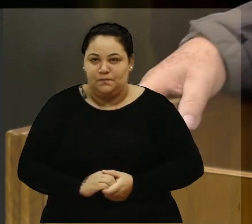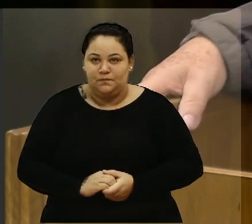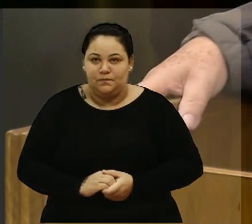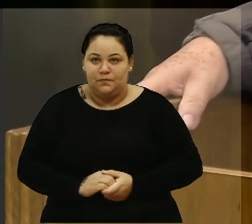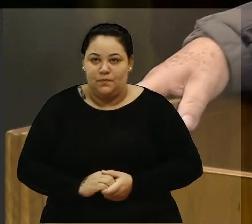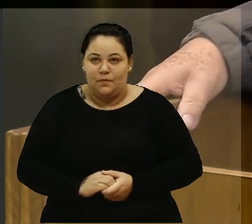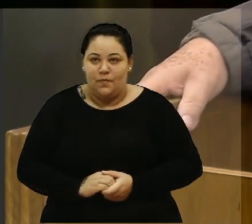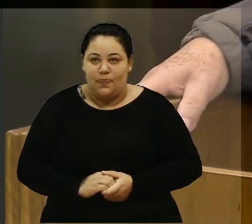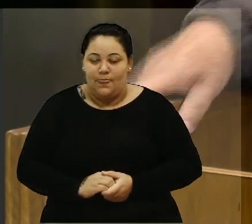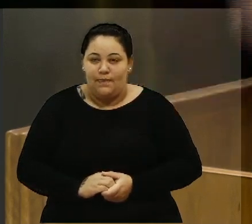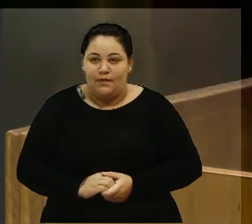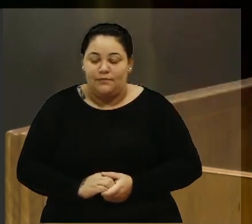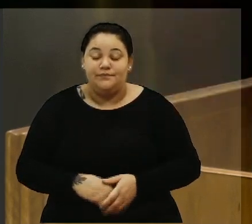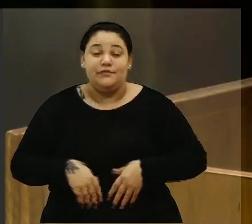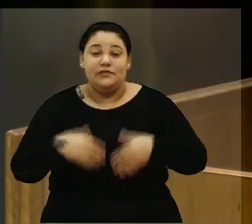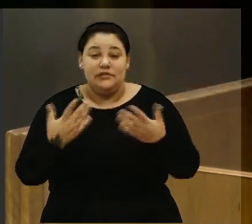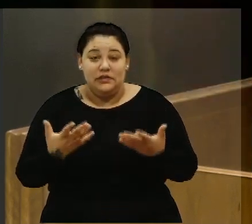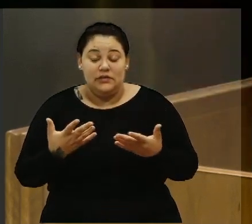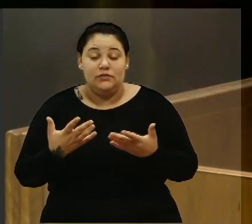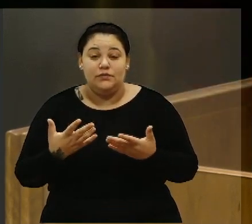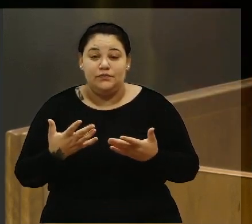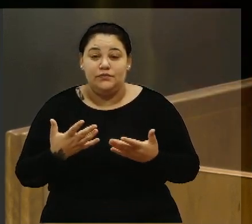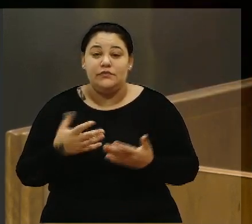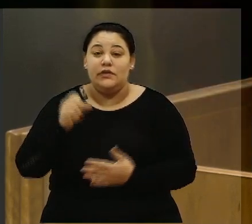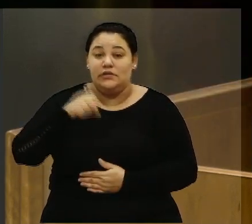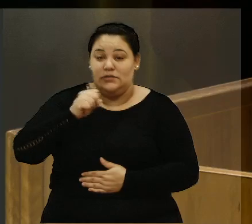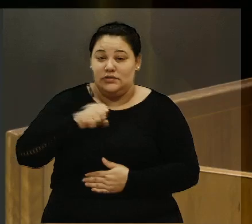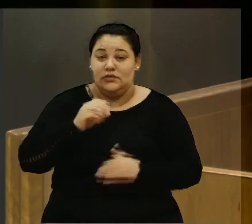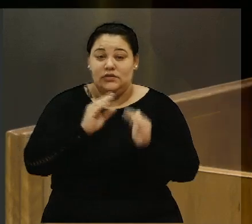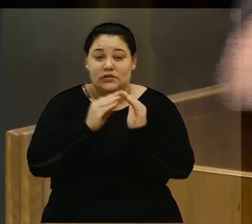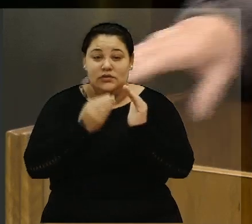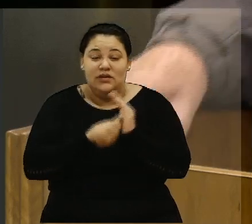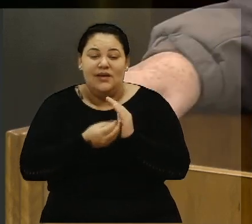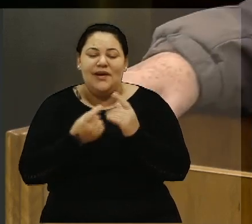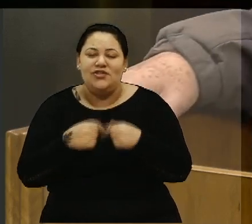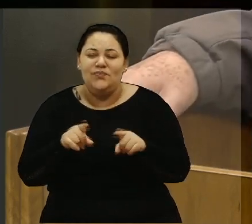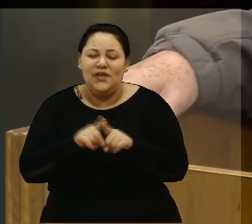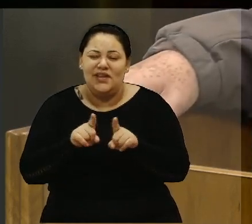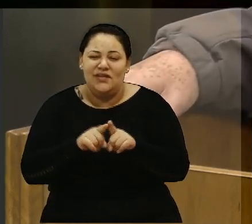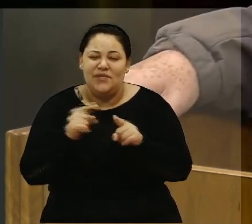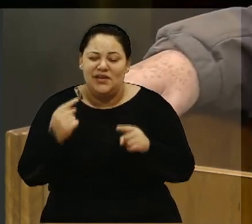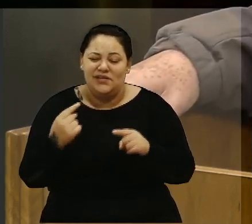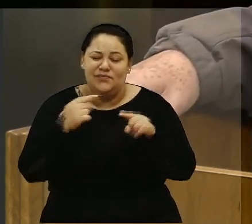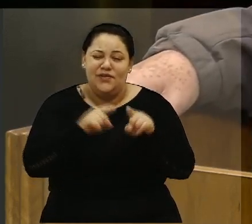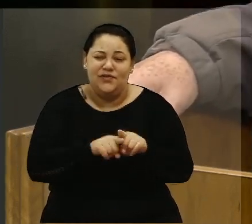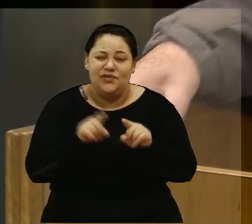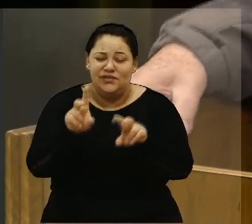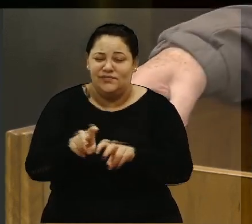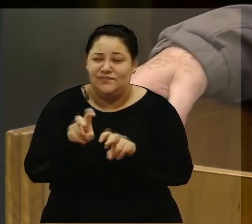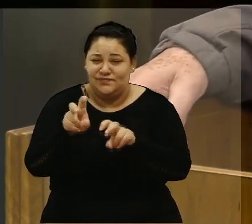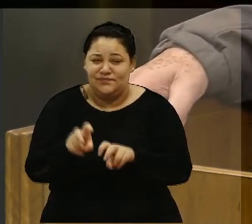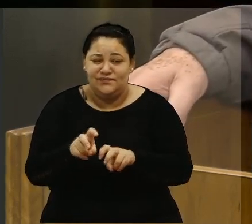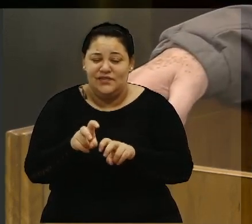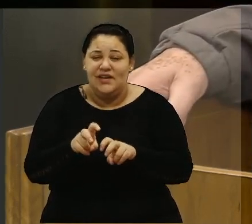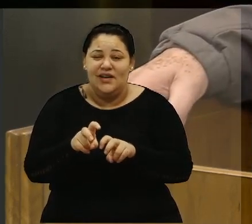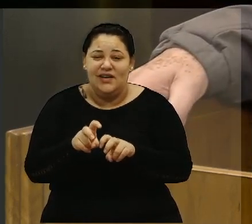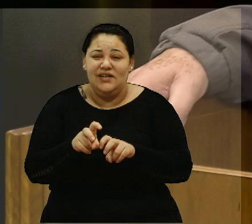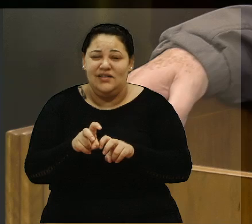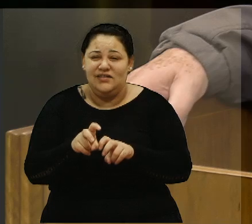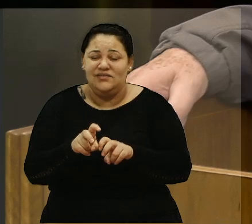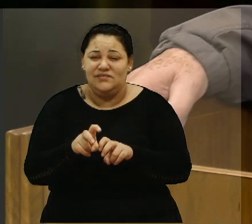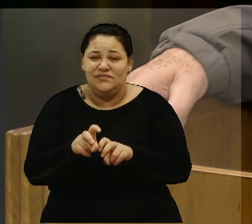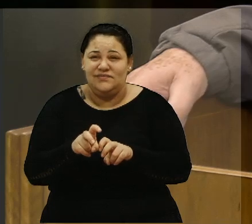dar o projeto. Então, aí sim, o SAMAI passa a ser um parceiro dos nossos agricultores. Bom, que tipo